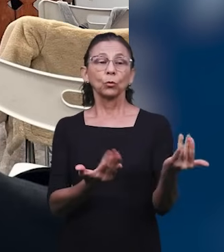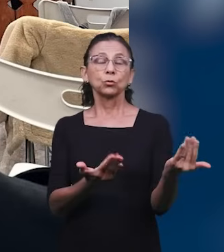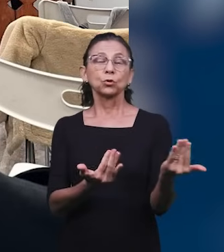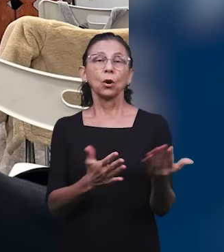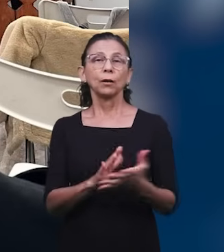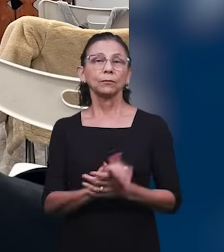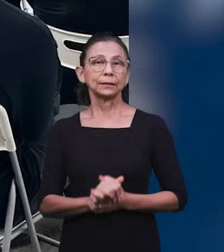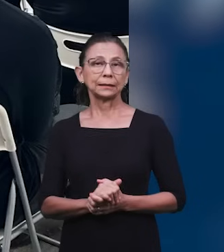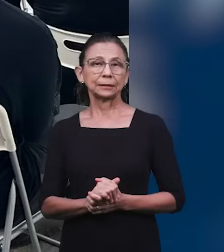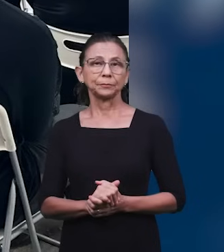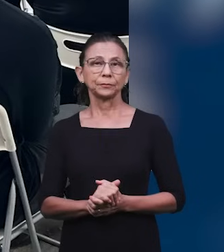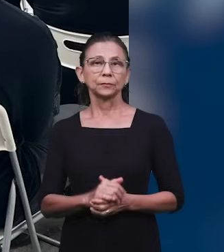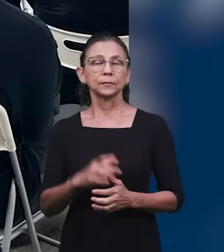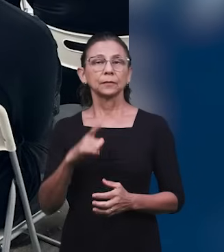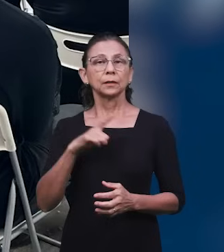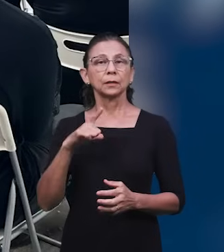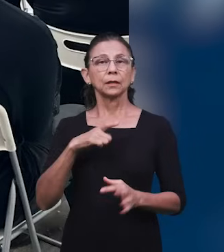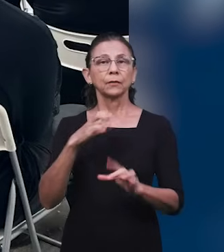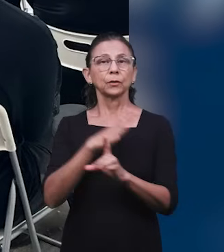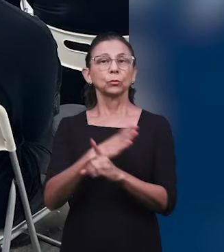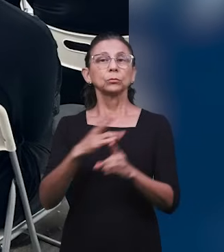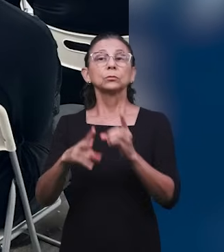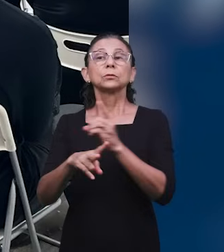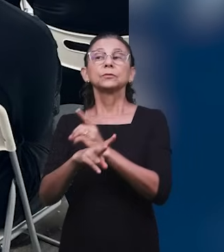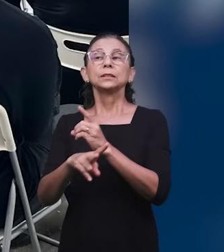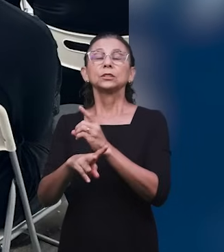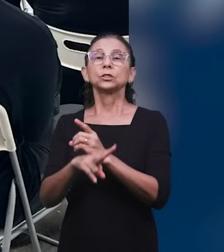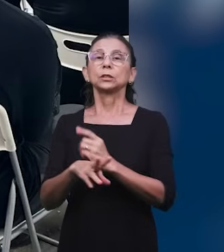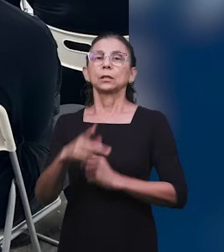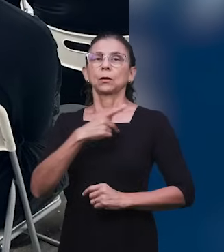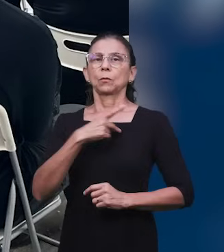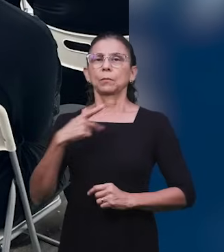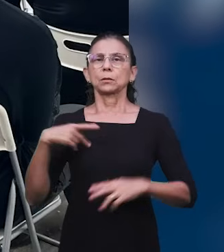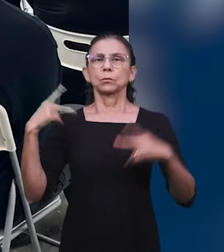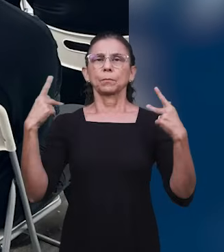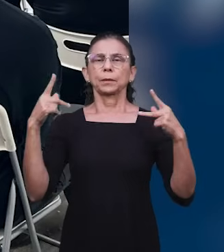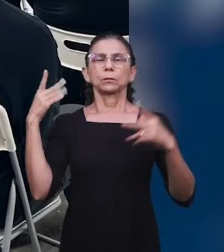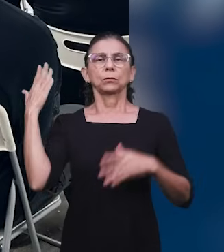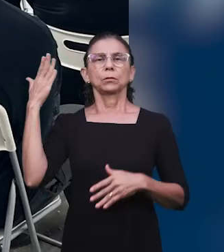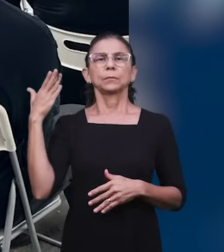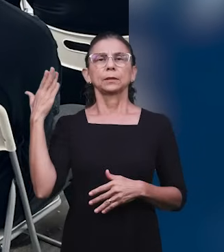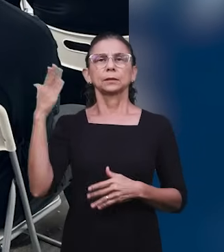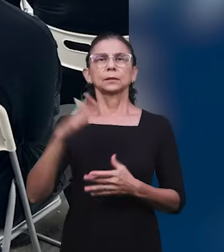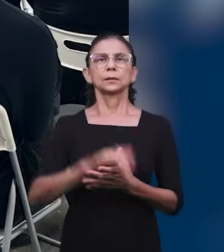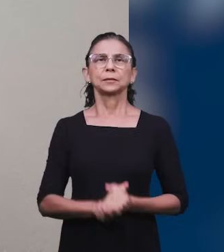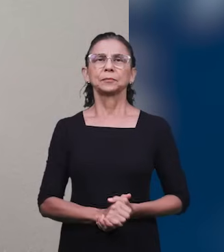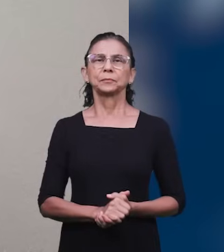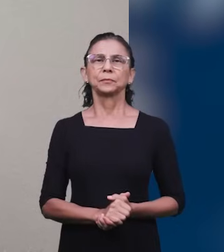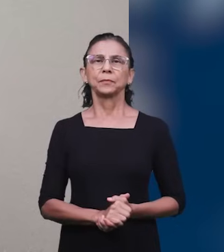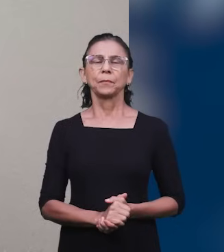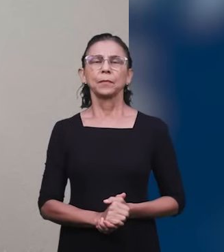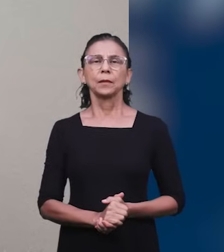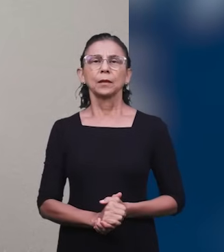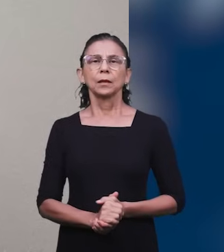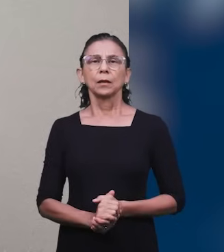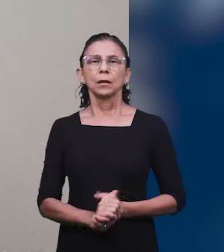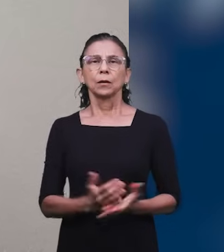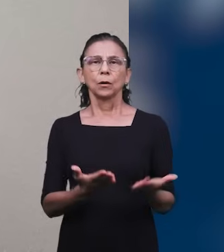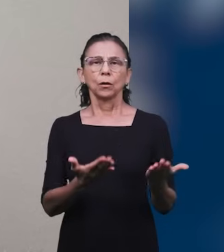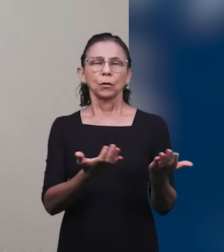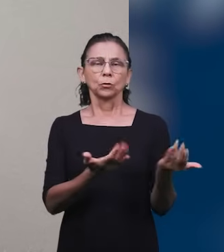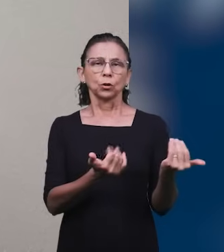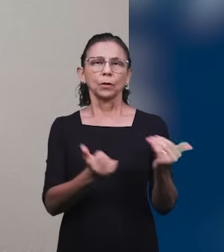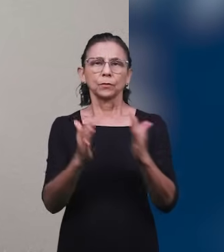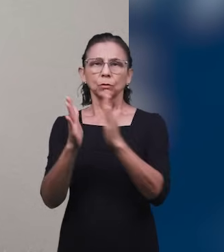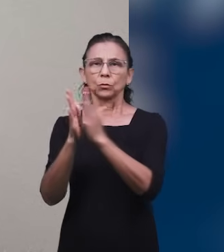participaram de uma vigília no sábado. O pastor Cesário Souza trouxe uma mensagem sobre os benefícios de uma vida de oração para os